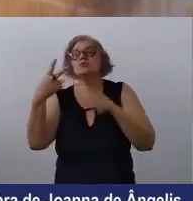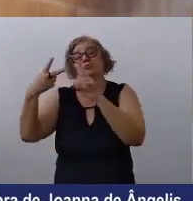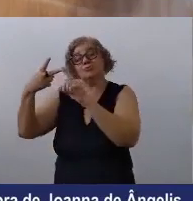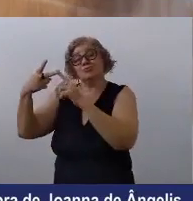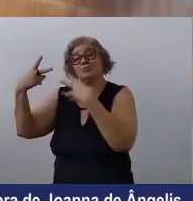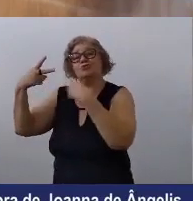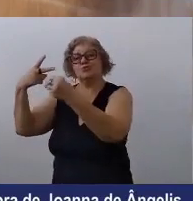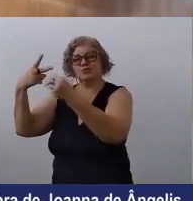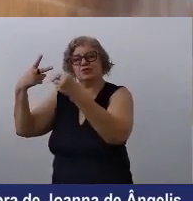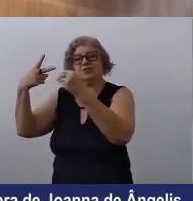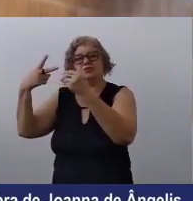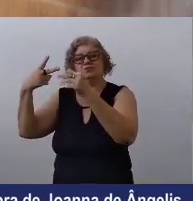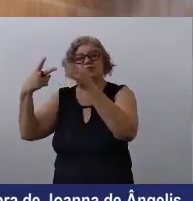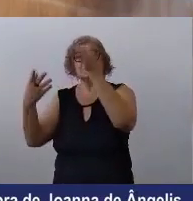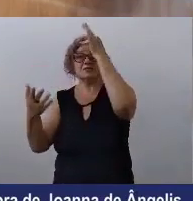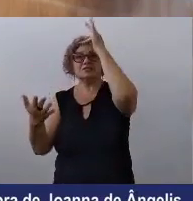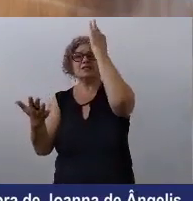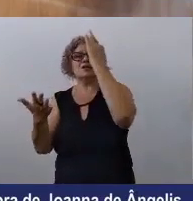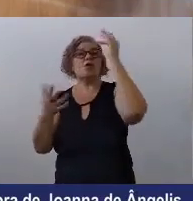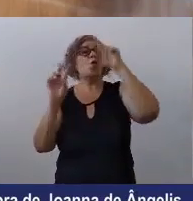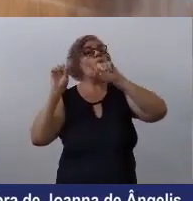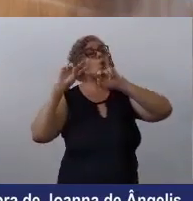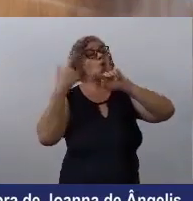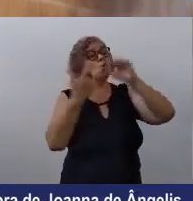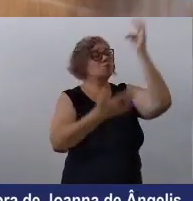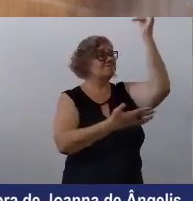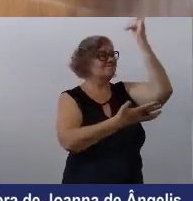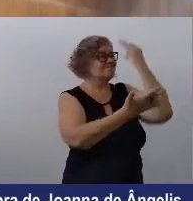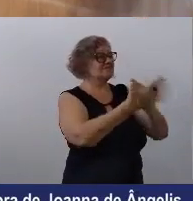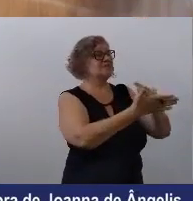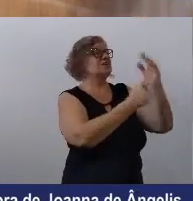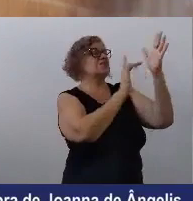do filho e ser fiel a Jesus.